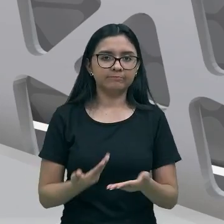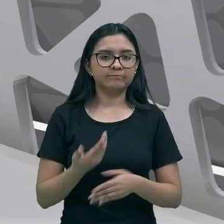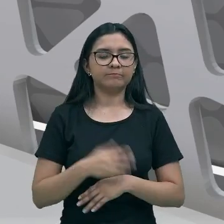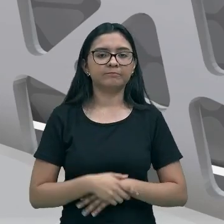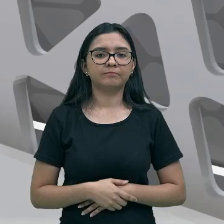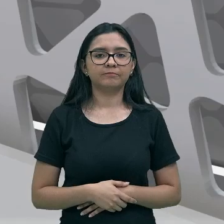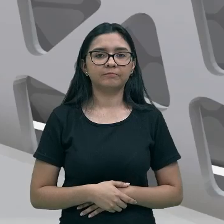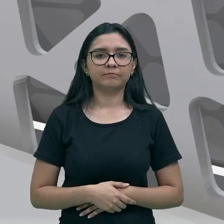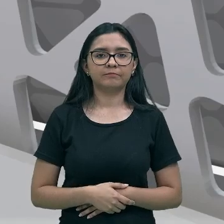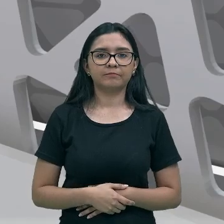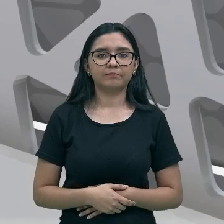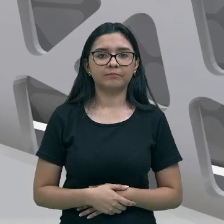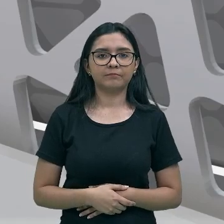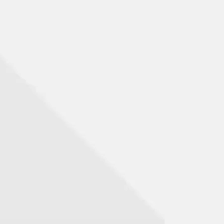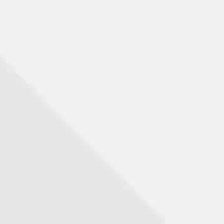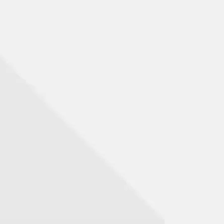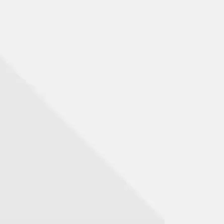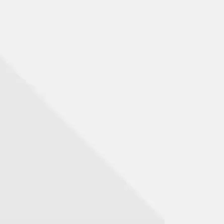geografia.